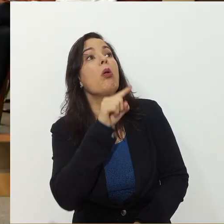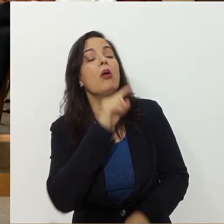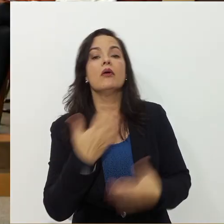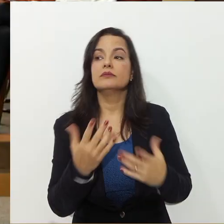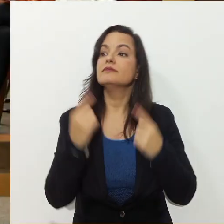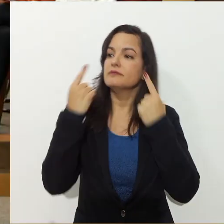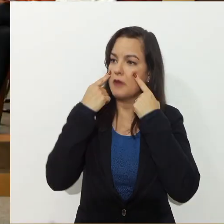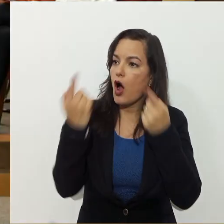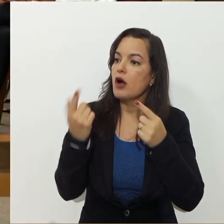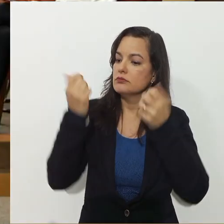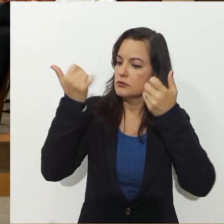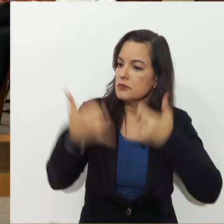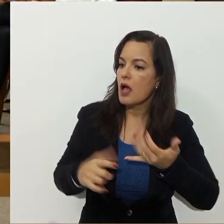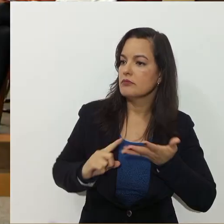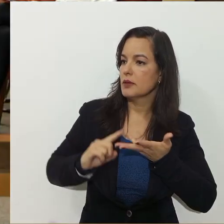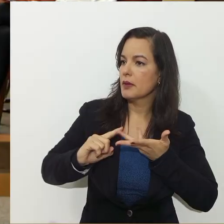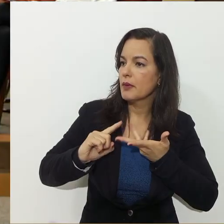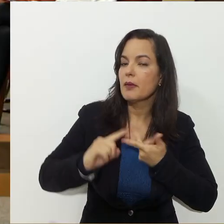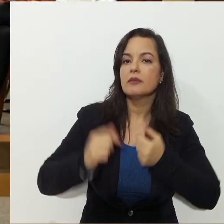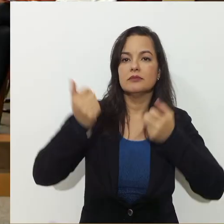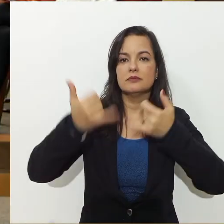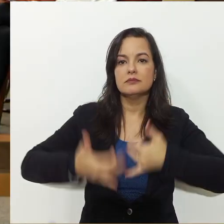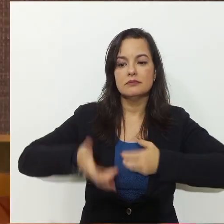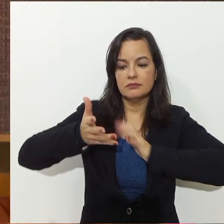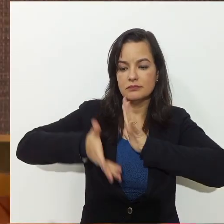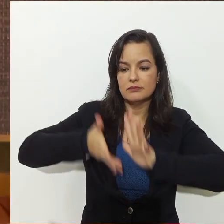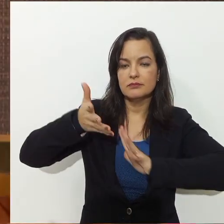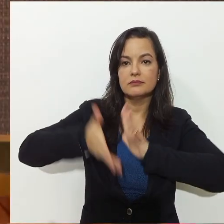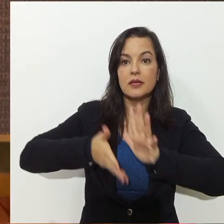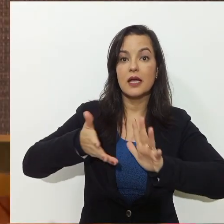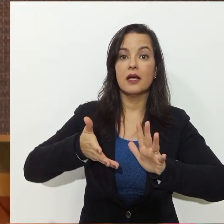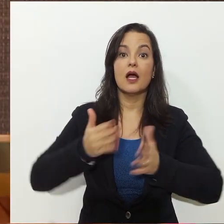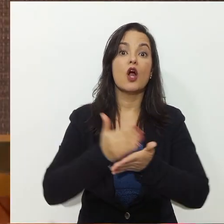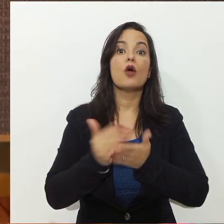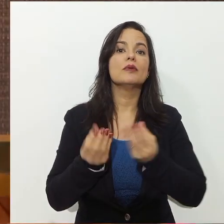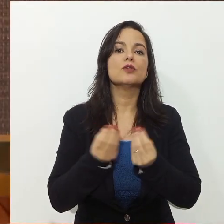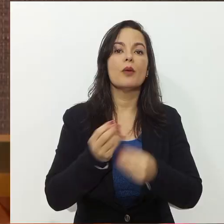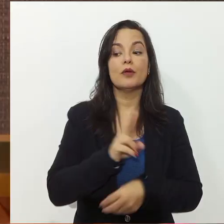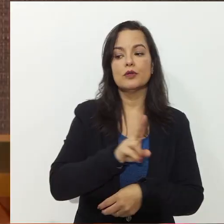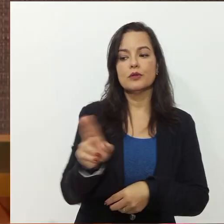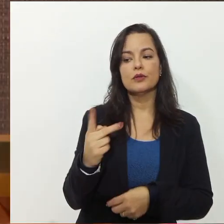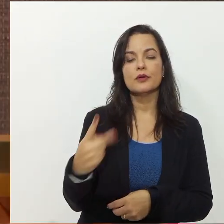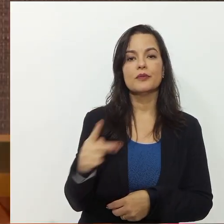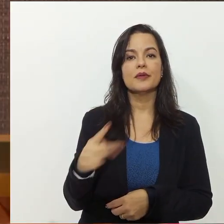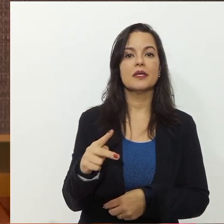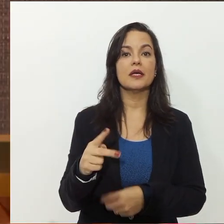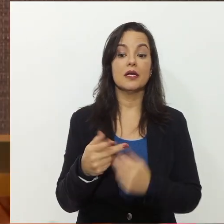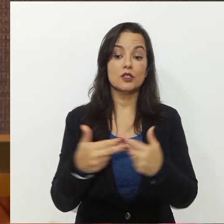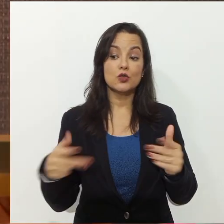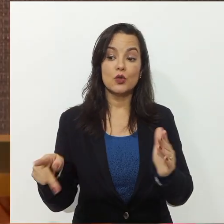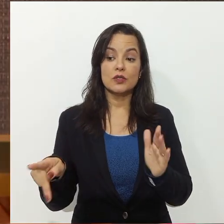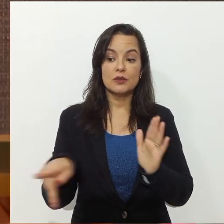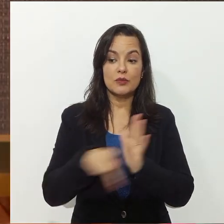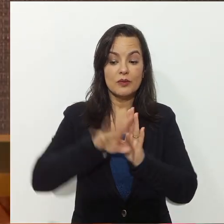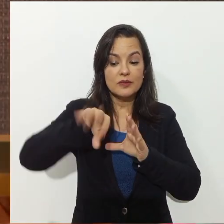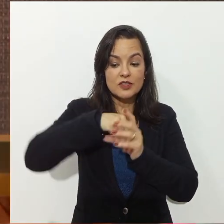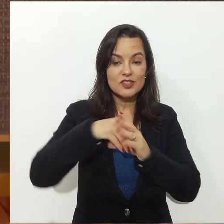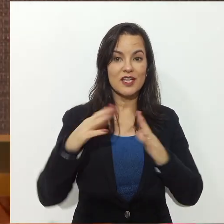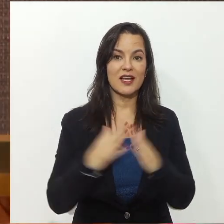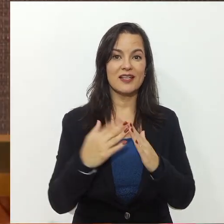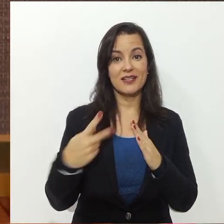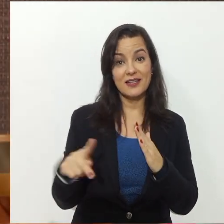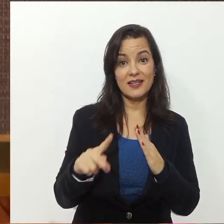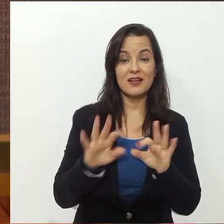vamos sinalizar, vamos começar com o nome dela, vamos começar com as coisas da casa dela, com a família dela. Então, a gente